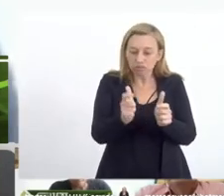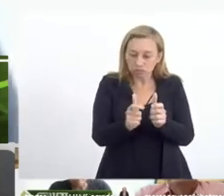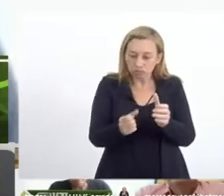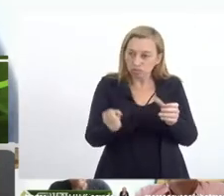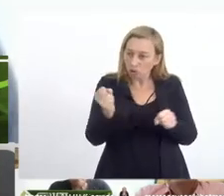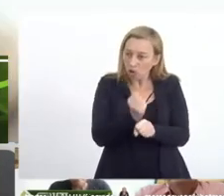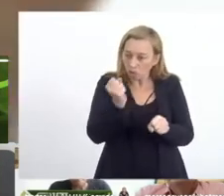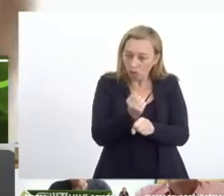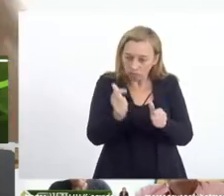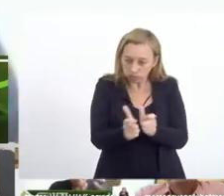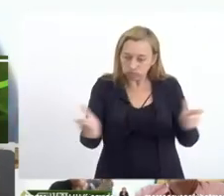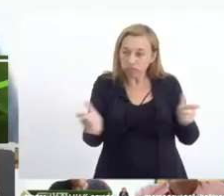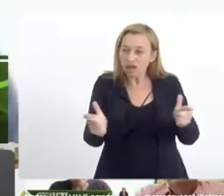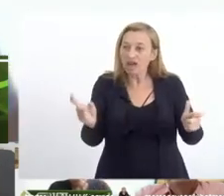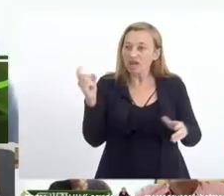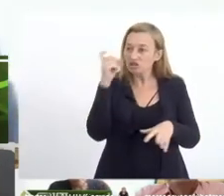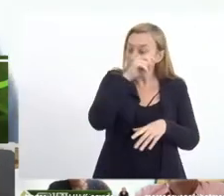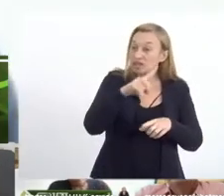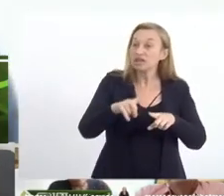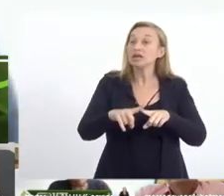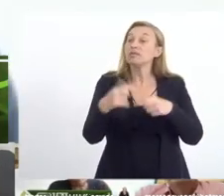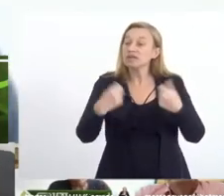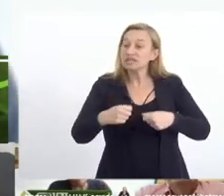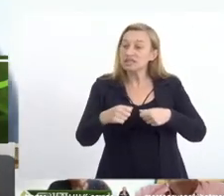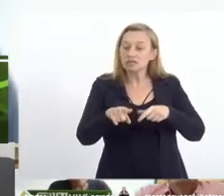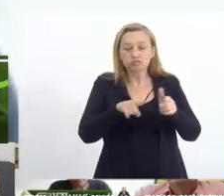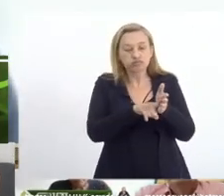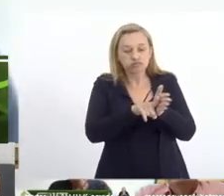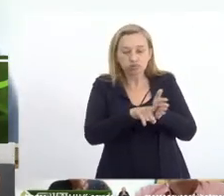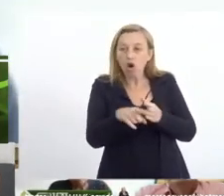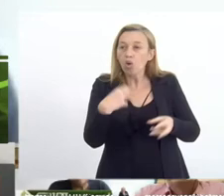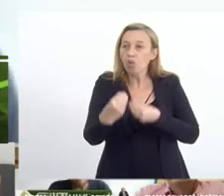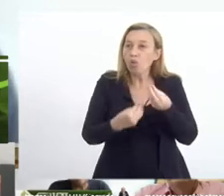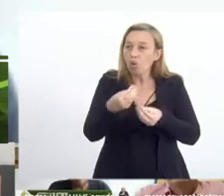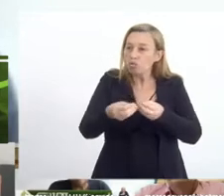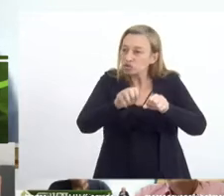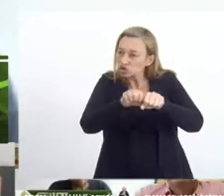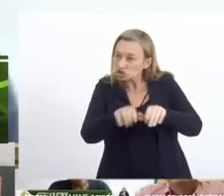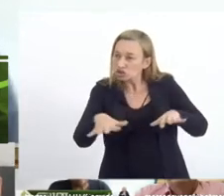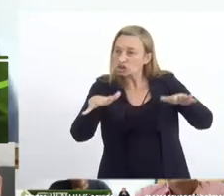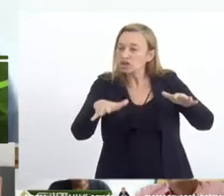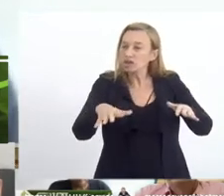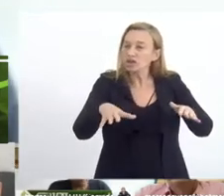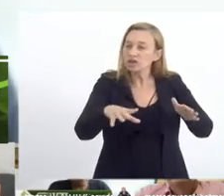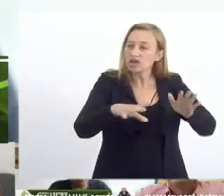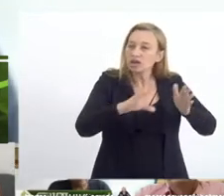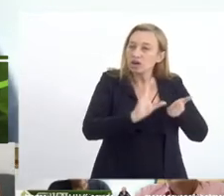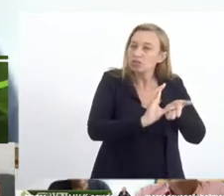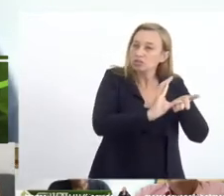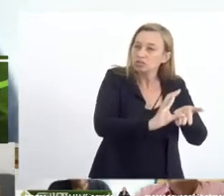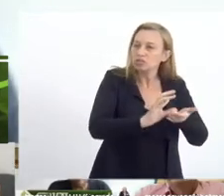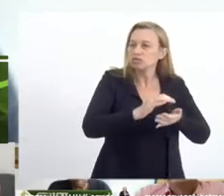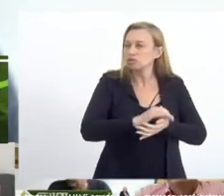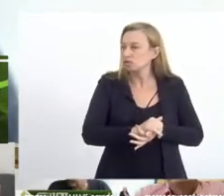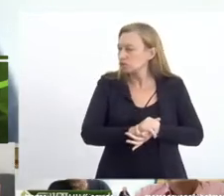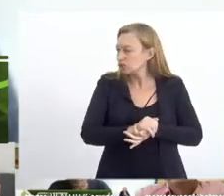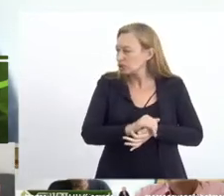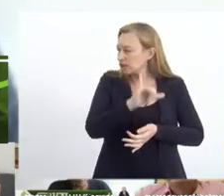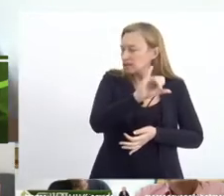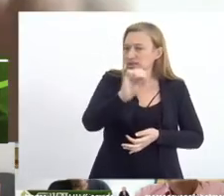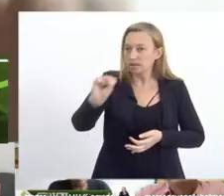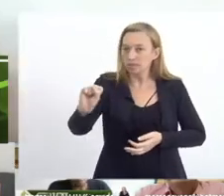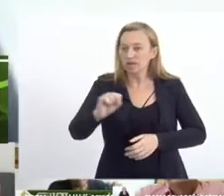isso que eu acho importante a gente analisar como que consegue estender o benefício do